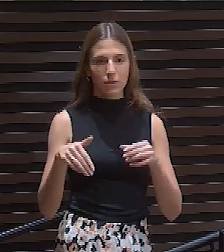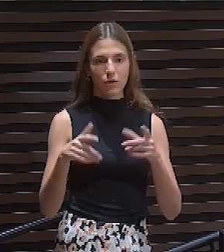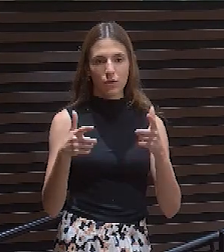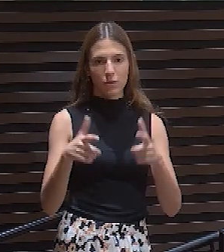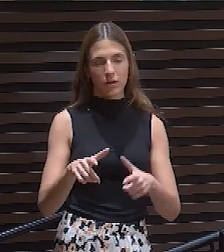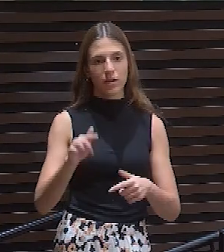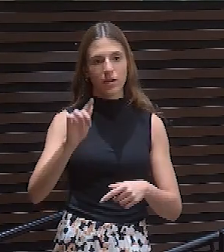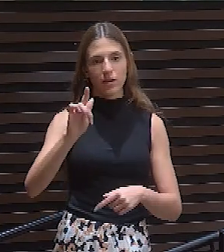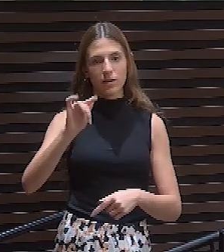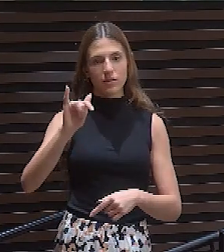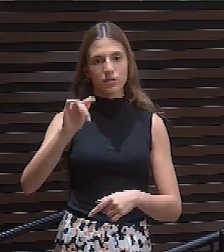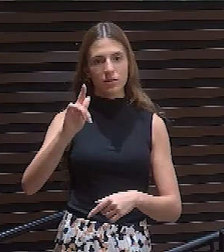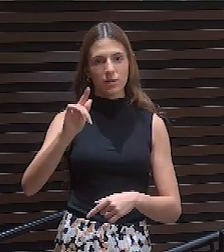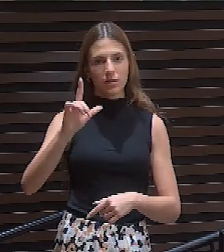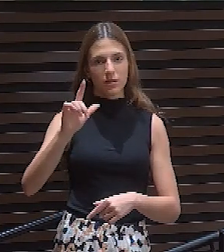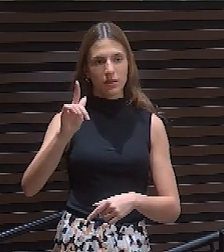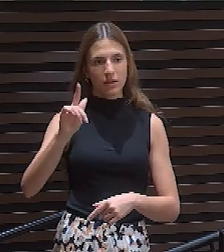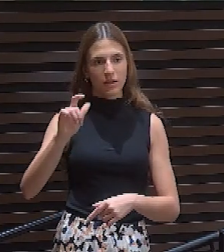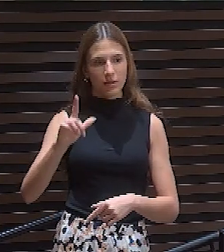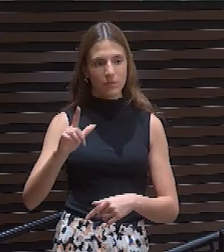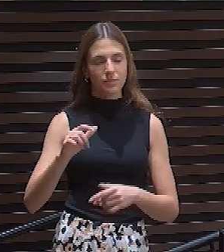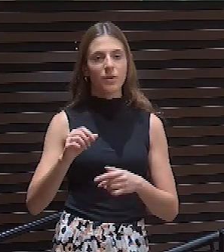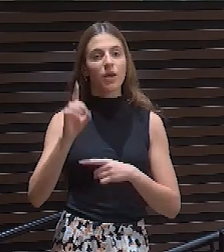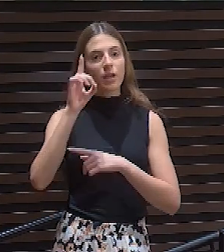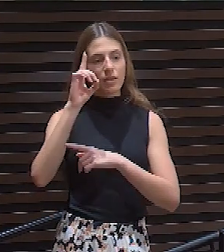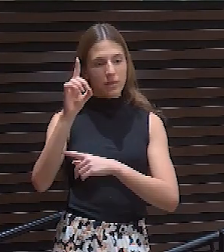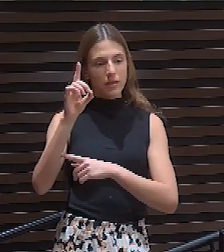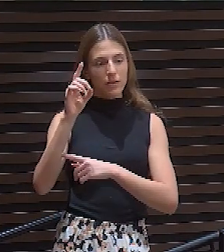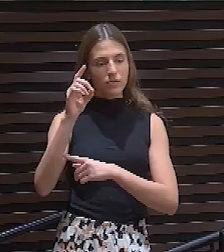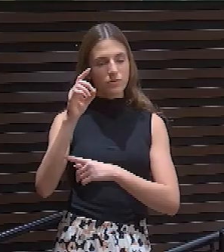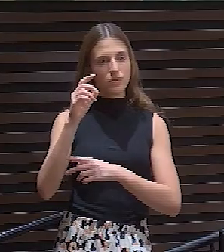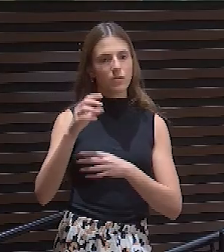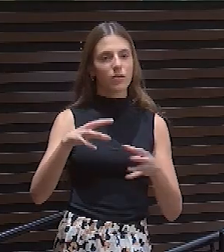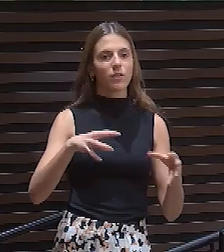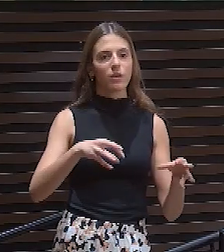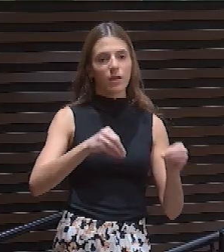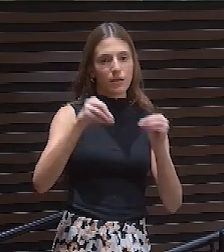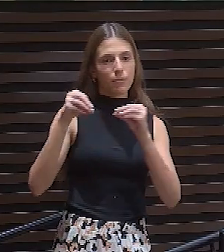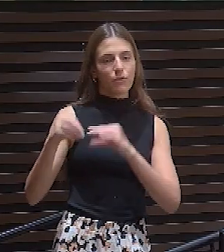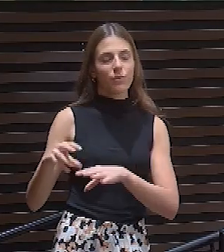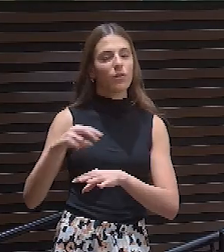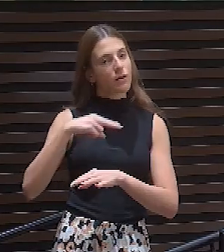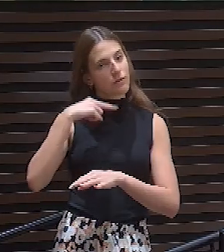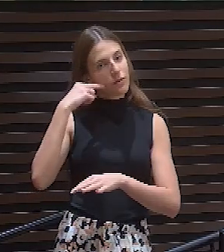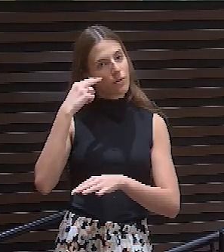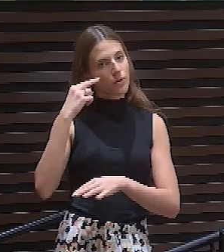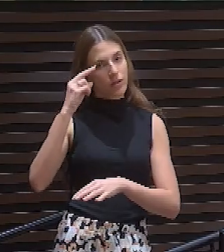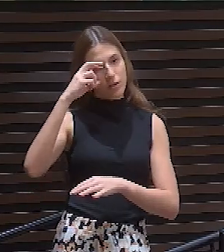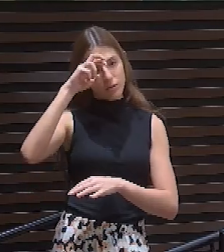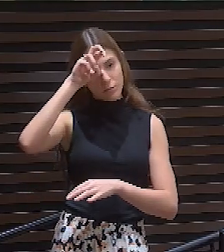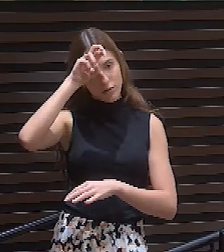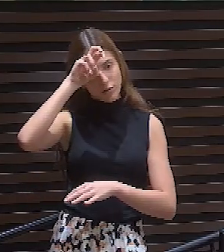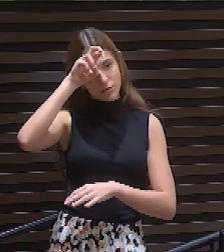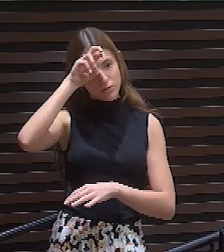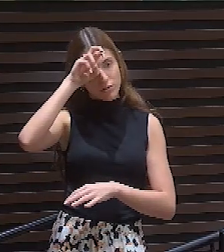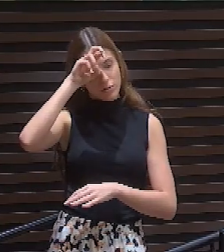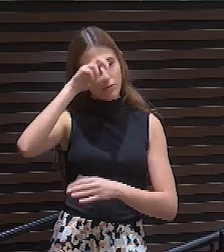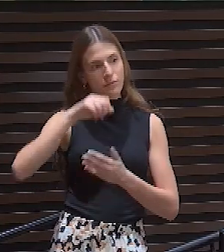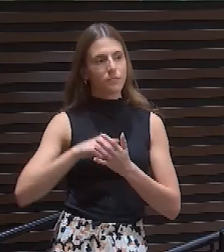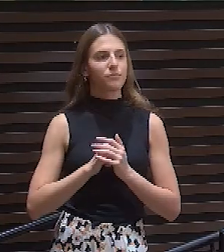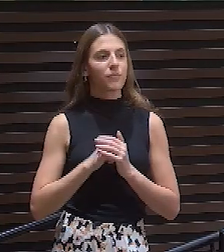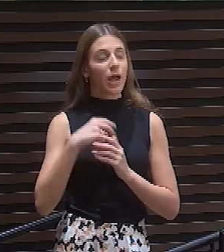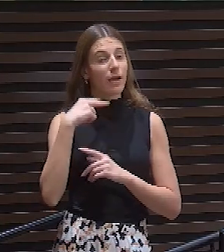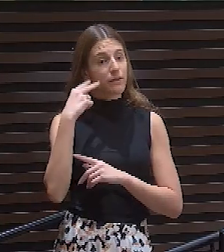Deus removeu o opróbrio do Egito, isto é, a vergonha da